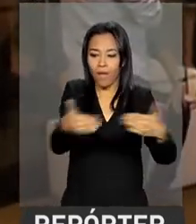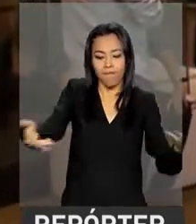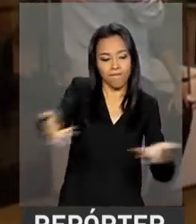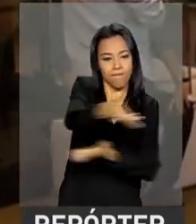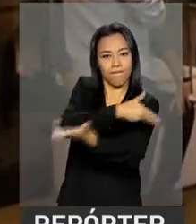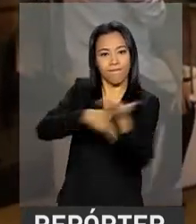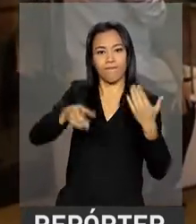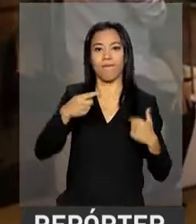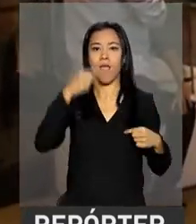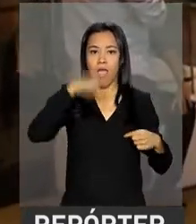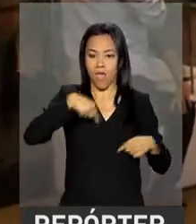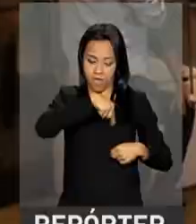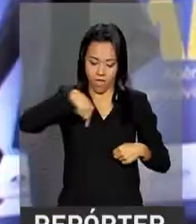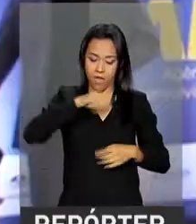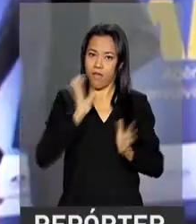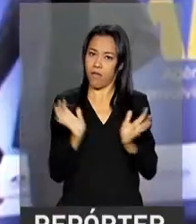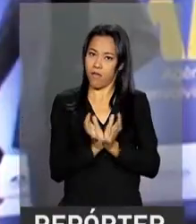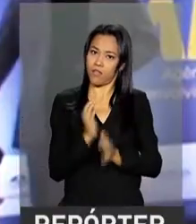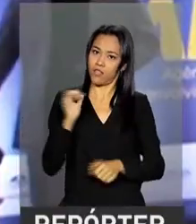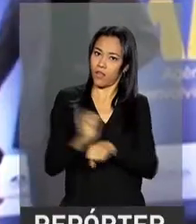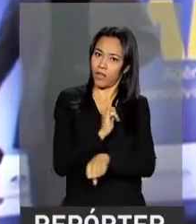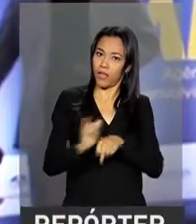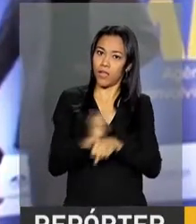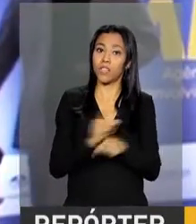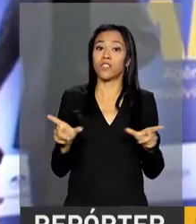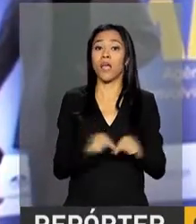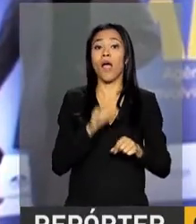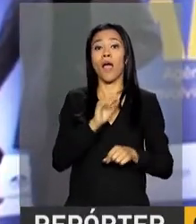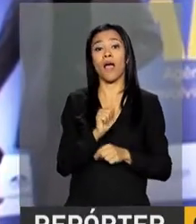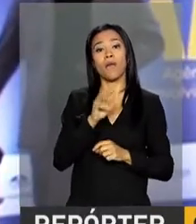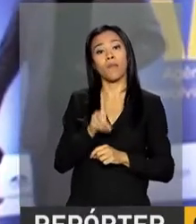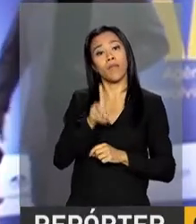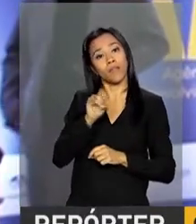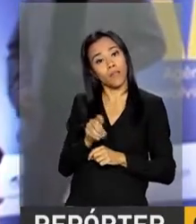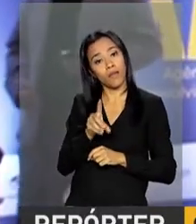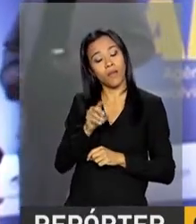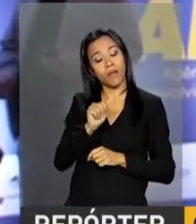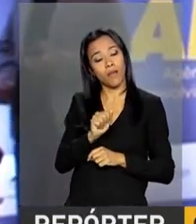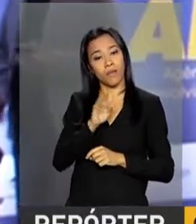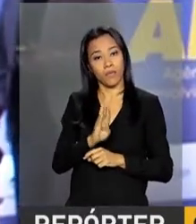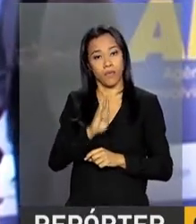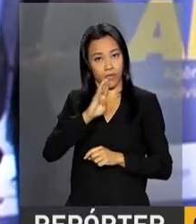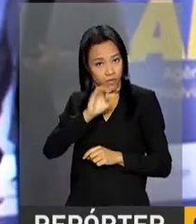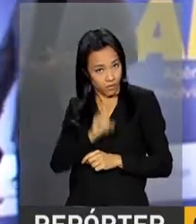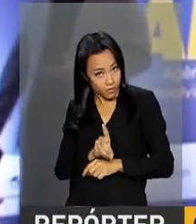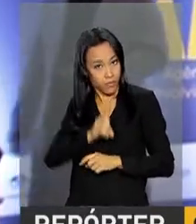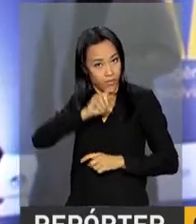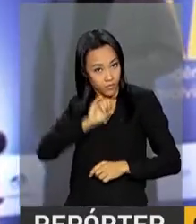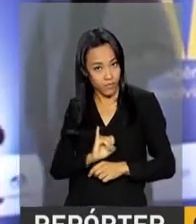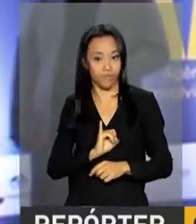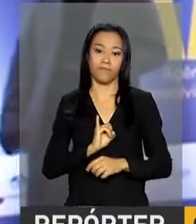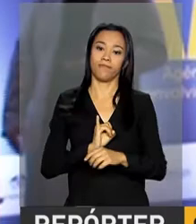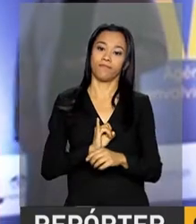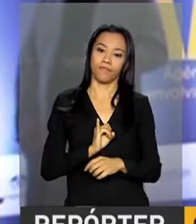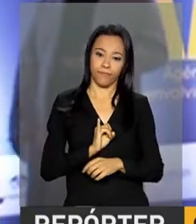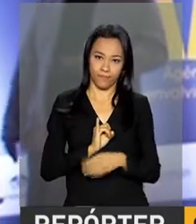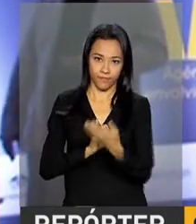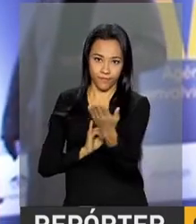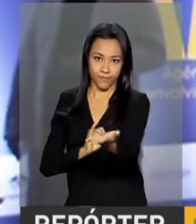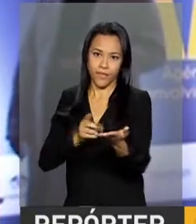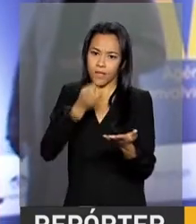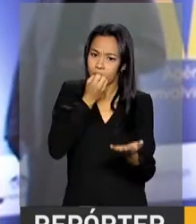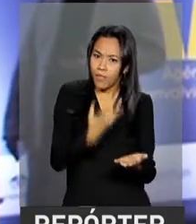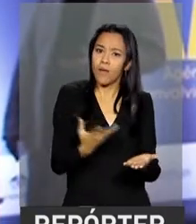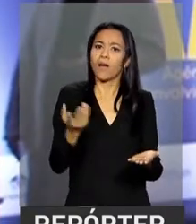é uma das ações da bd e agora através dessa troca de experiências eu acho que vai ser muito mais possível que as novas políticas públicas